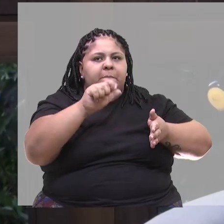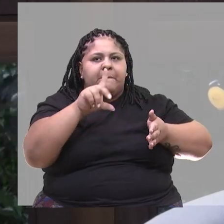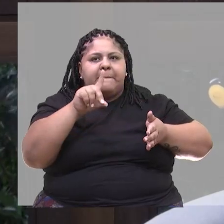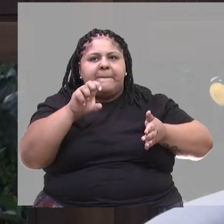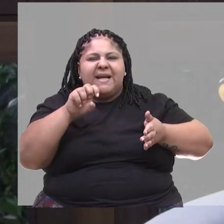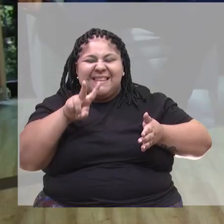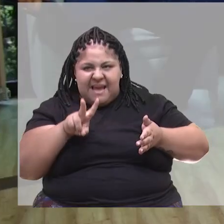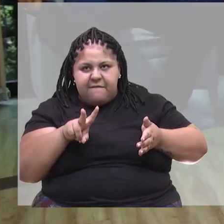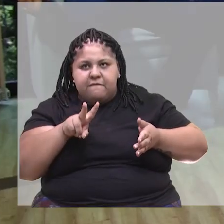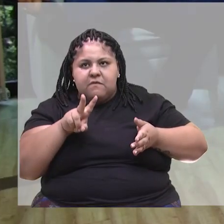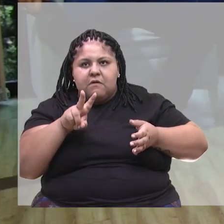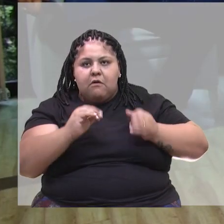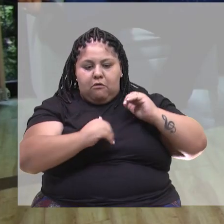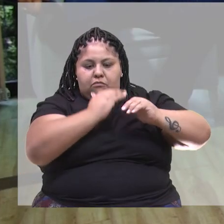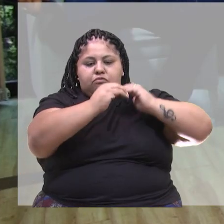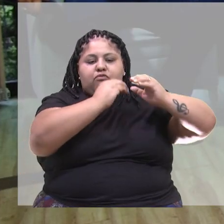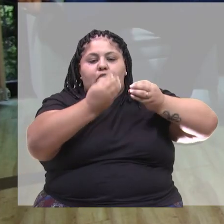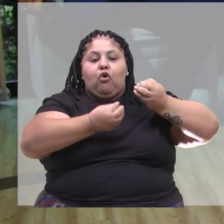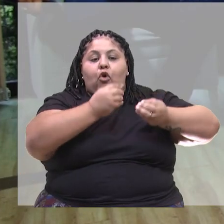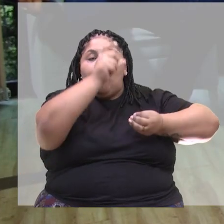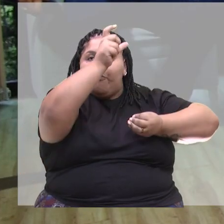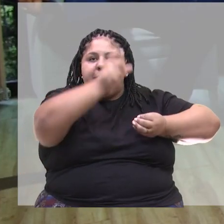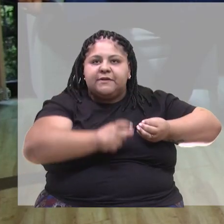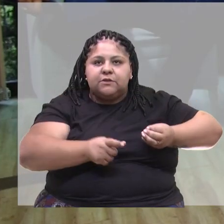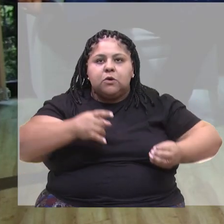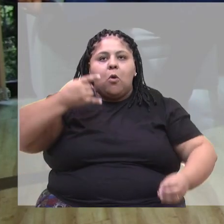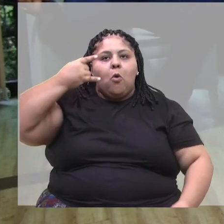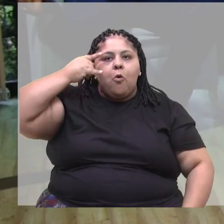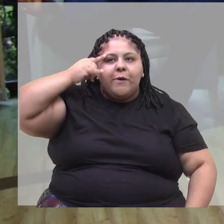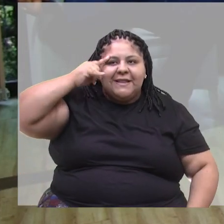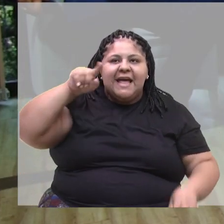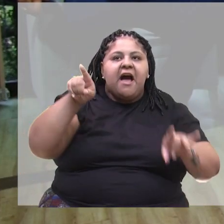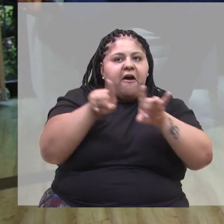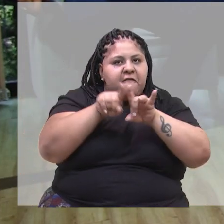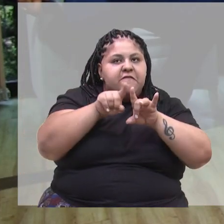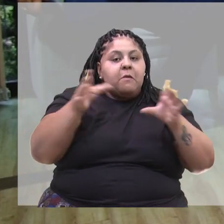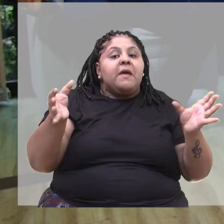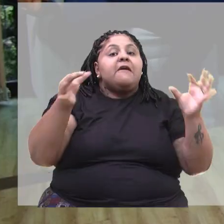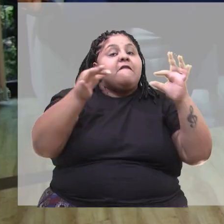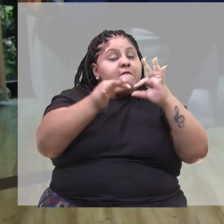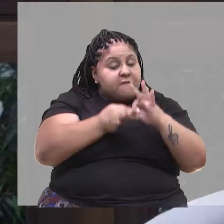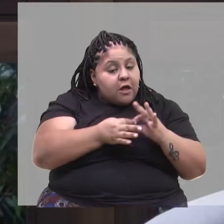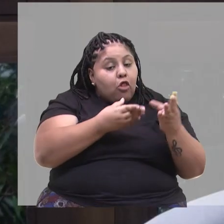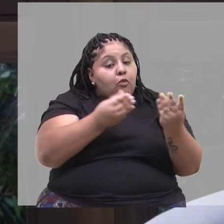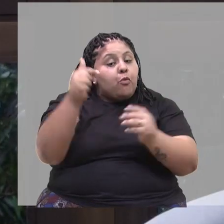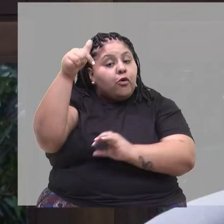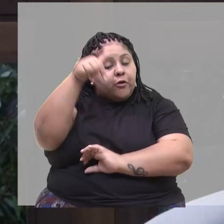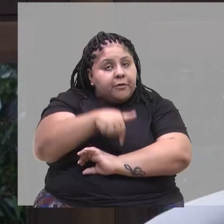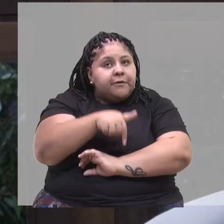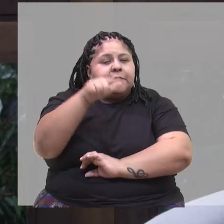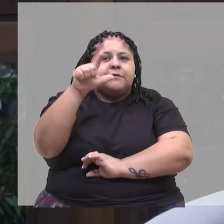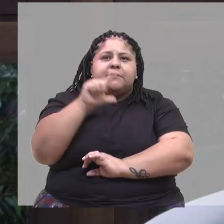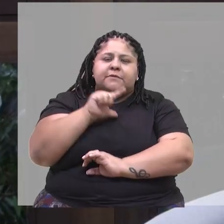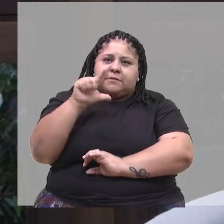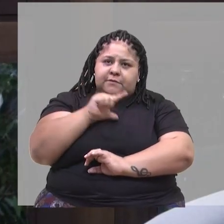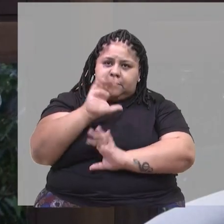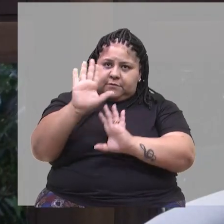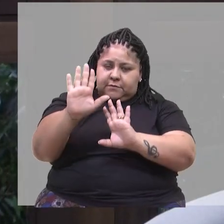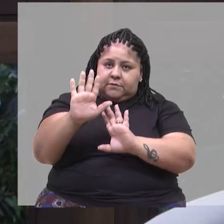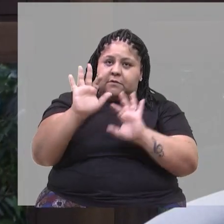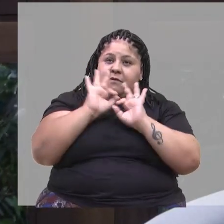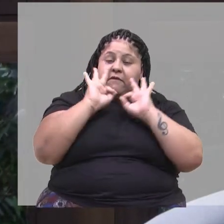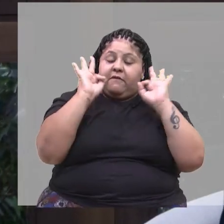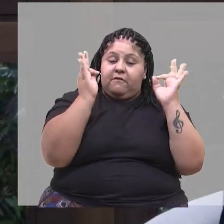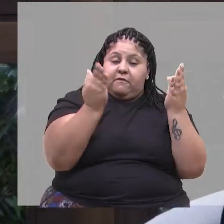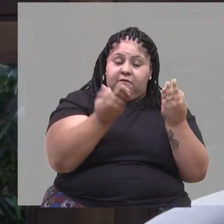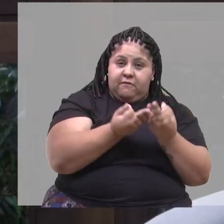me formou, né, me desenvolveu muito pessoalmente. O INAVE, com quem eu tenho também muito vínculo até hoje, eu existo no mundo. Se eu existo, é